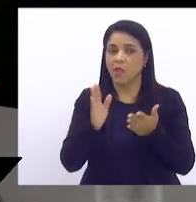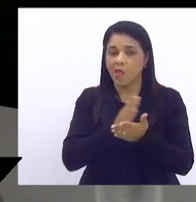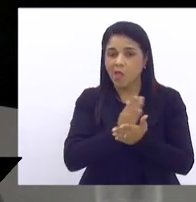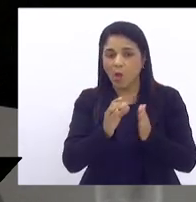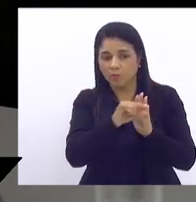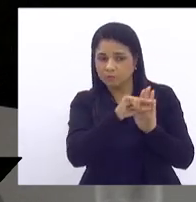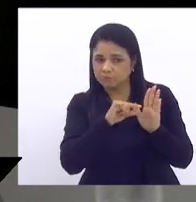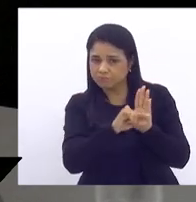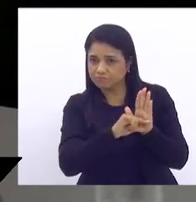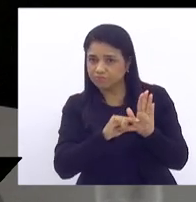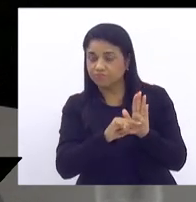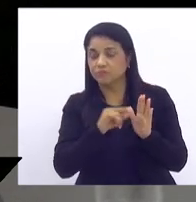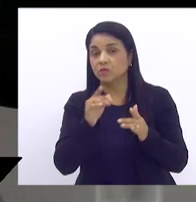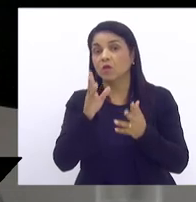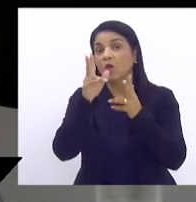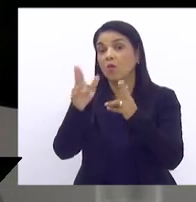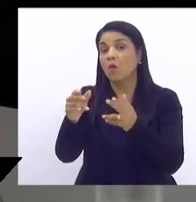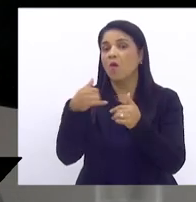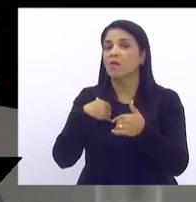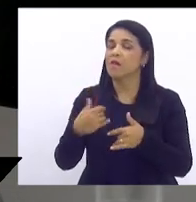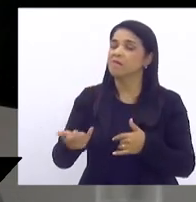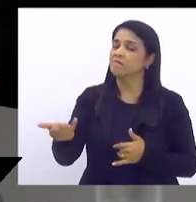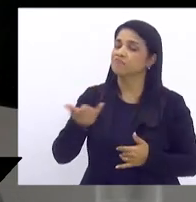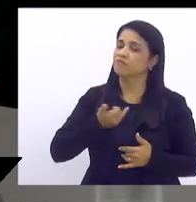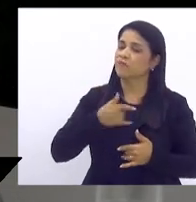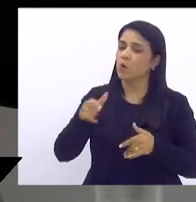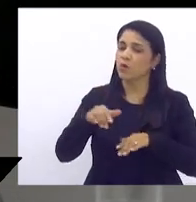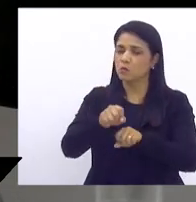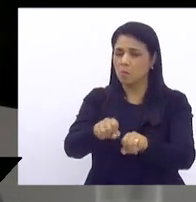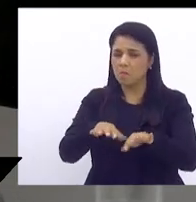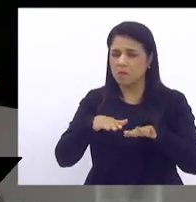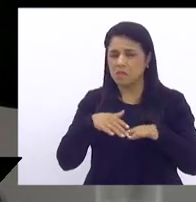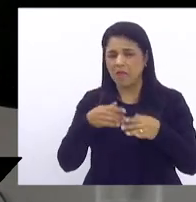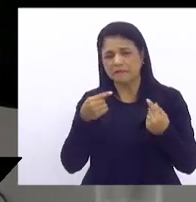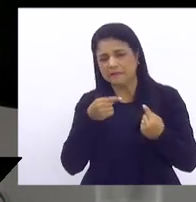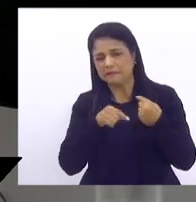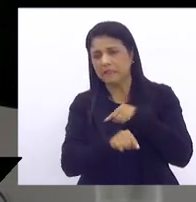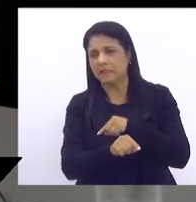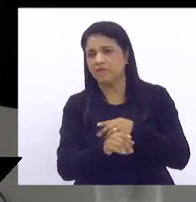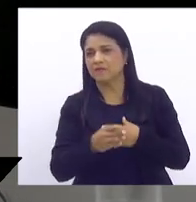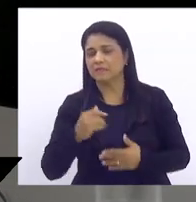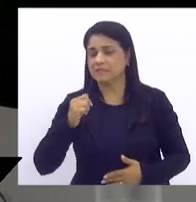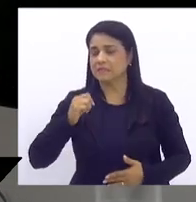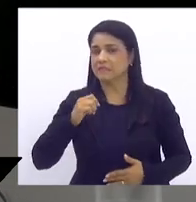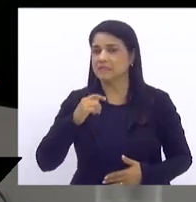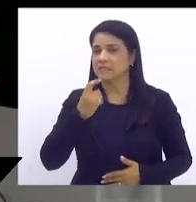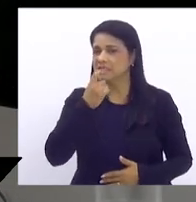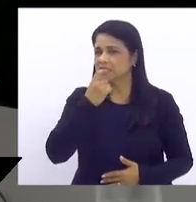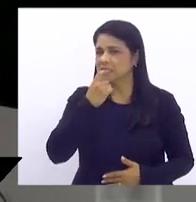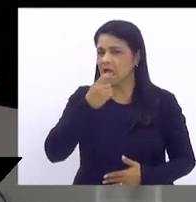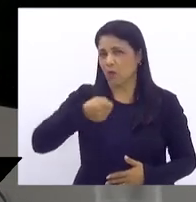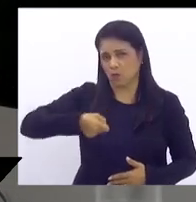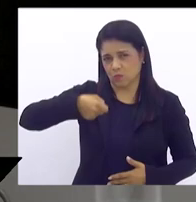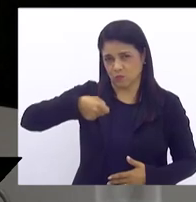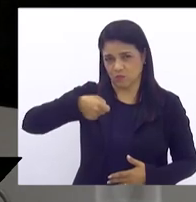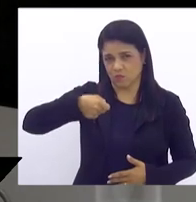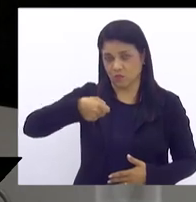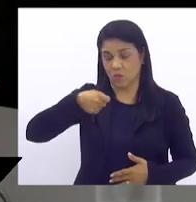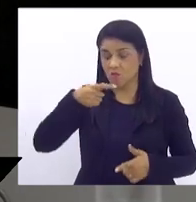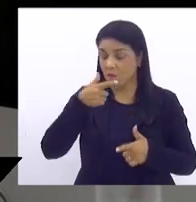Excelência. Igual uma vez Vossa Excelência chegou para mim no plenário: não, isso aqui não tem nada a ver, a questão das sacolas. aquilo me gerou um problema